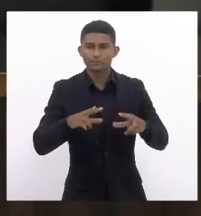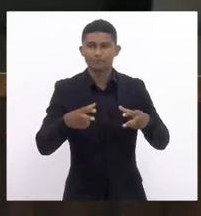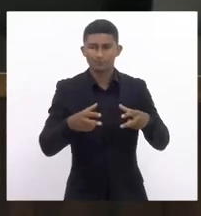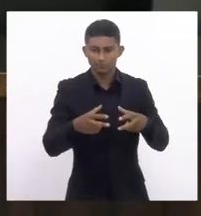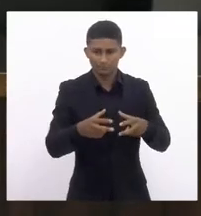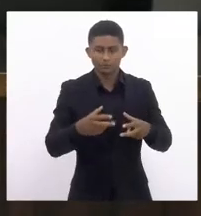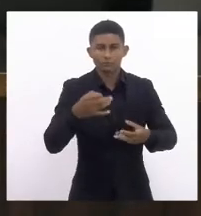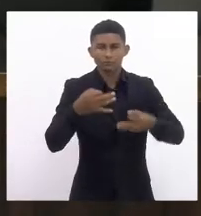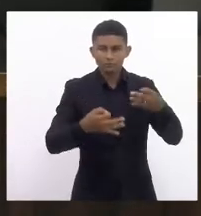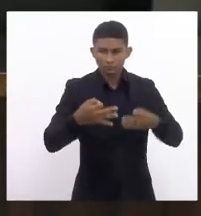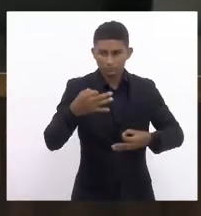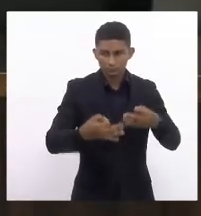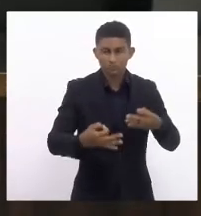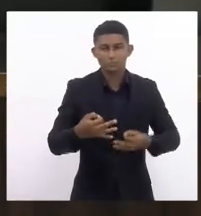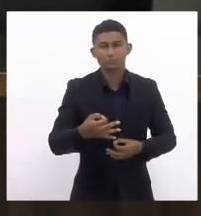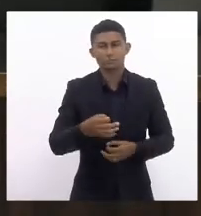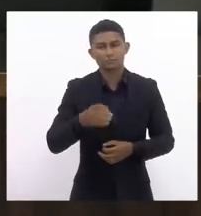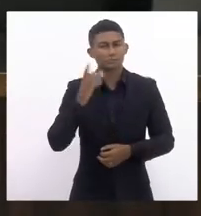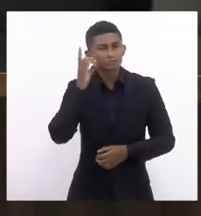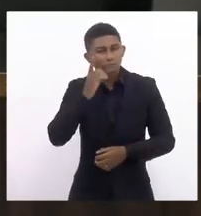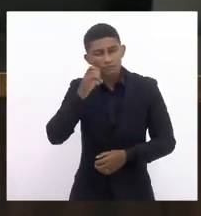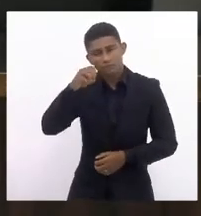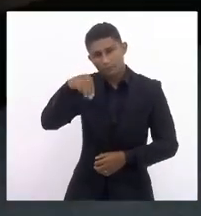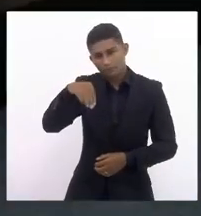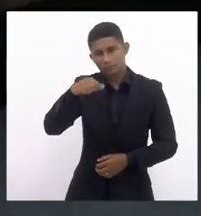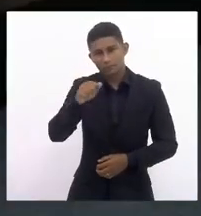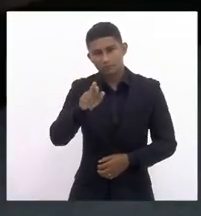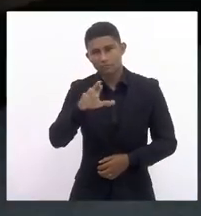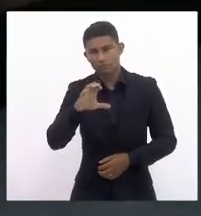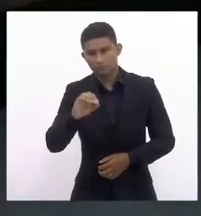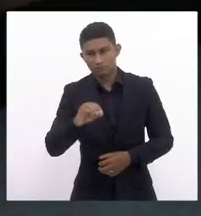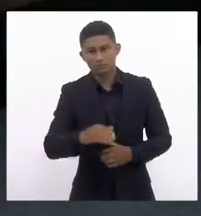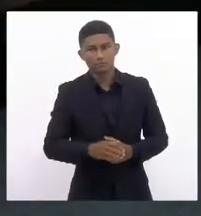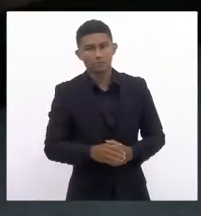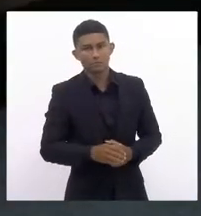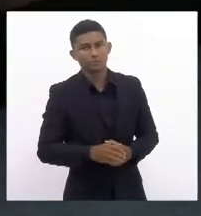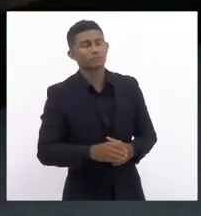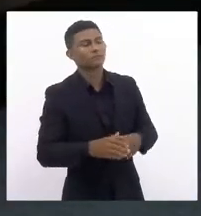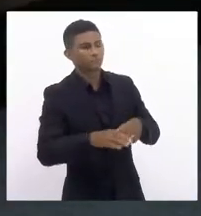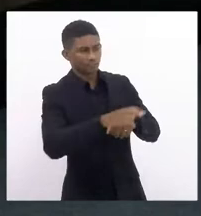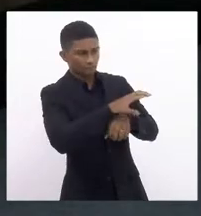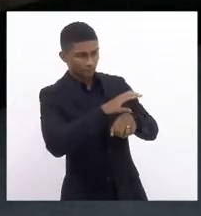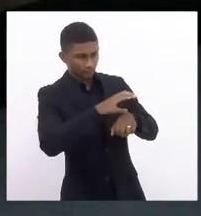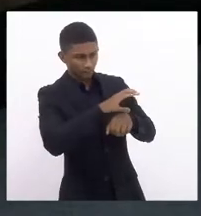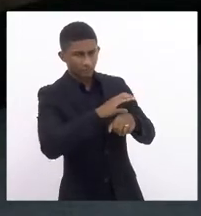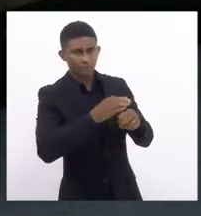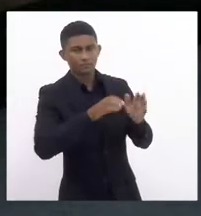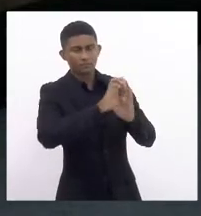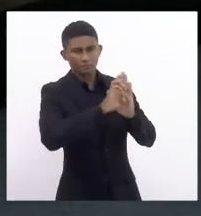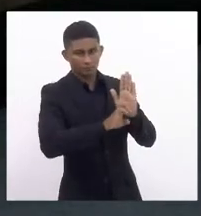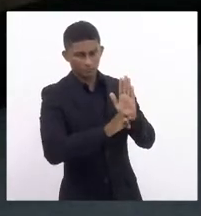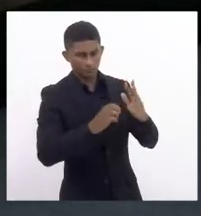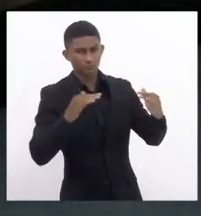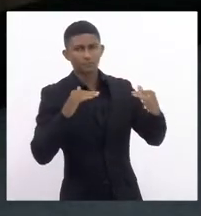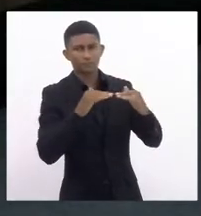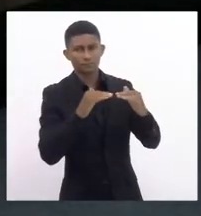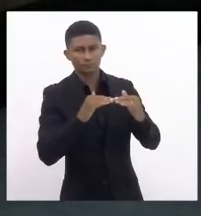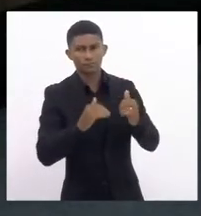Constituição e Justiça, deputado Márcio Pacheco. Senhor presidente, parecer pela constitucionalidade com emenda.